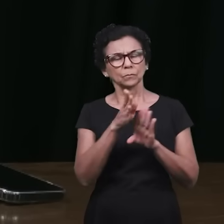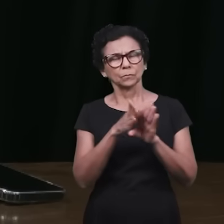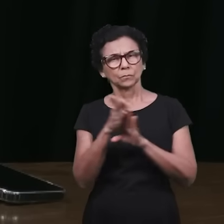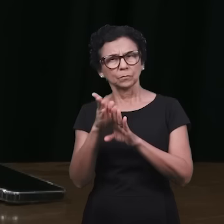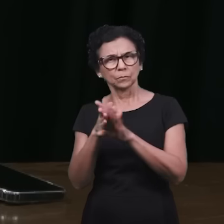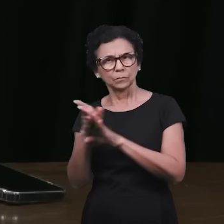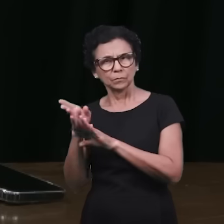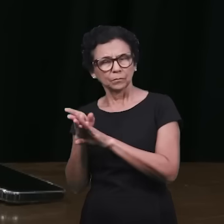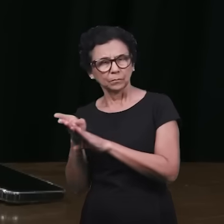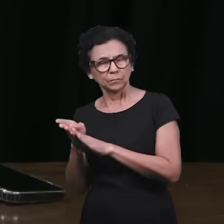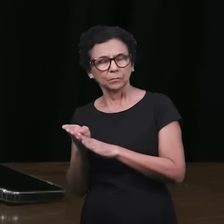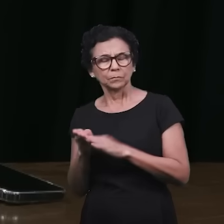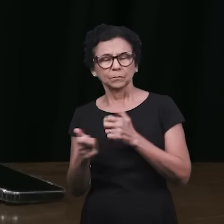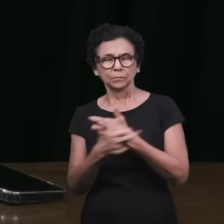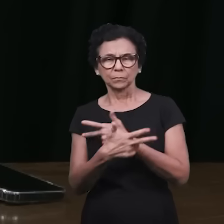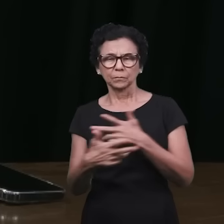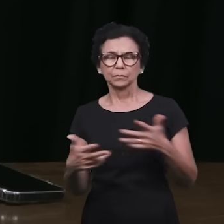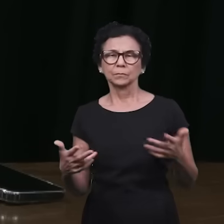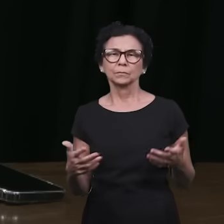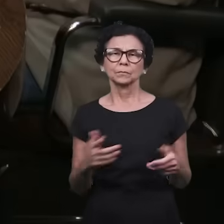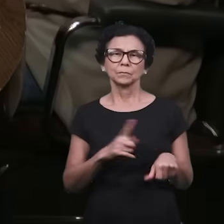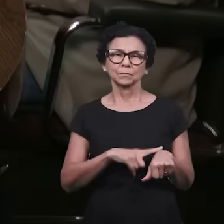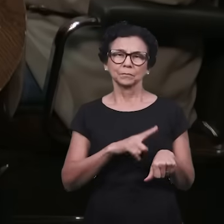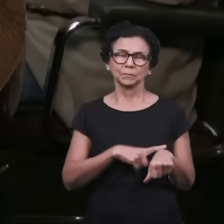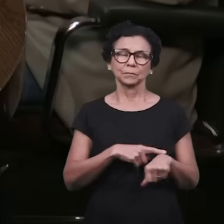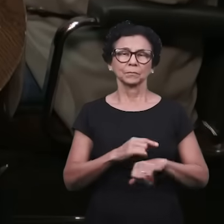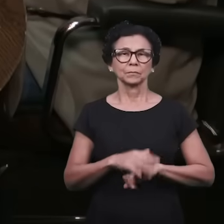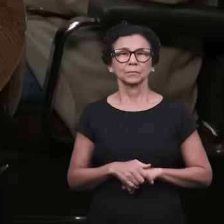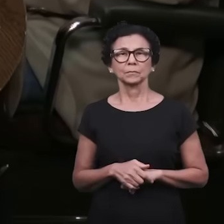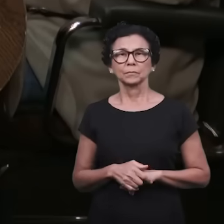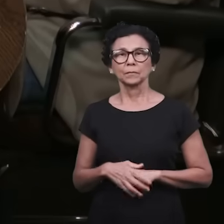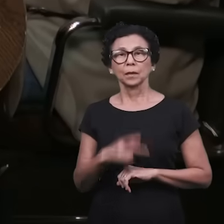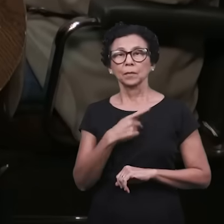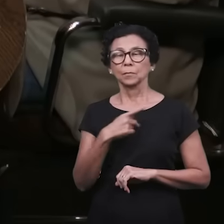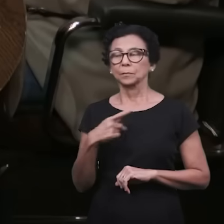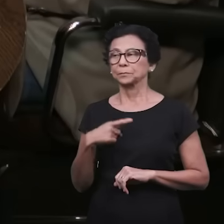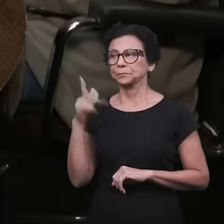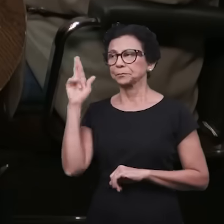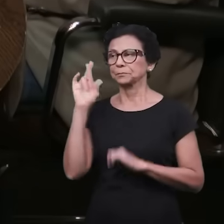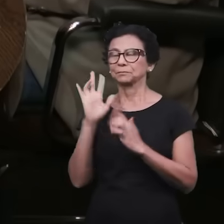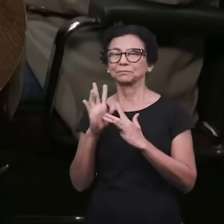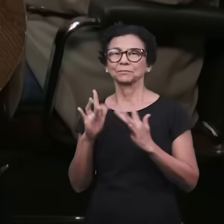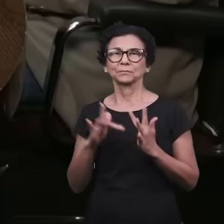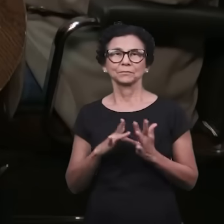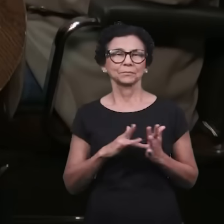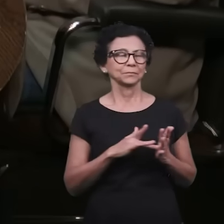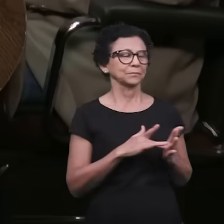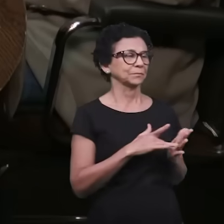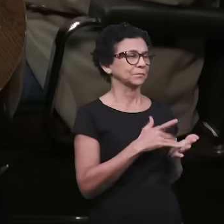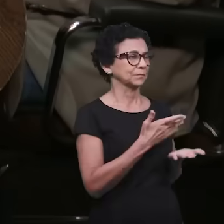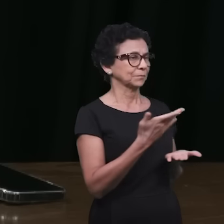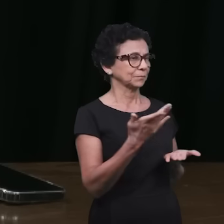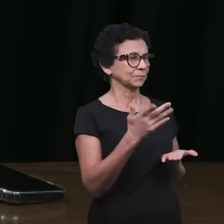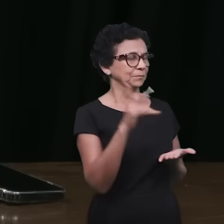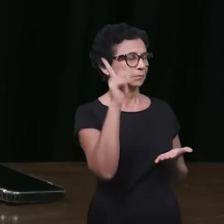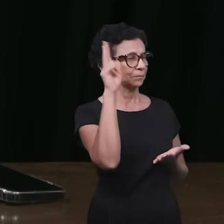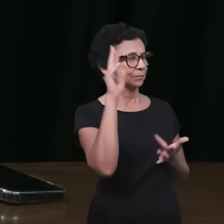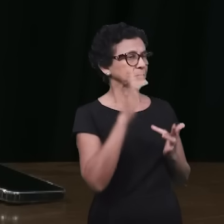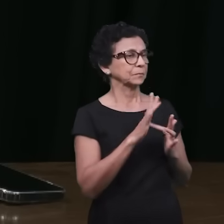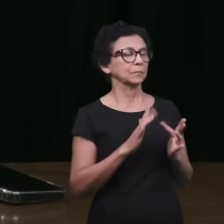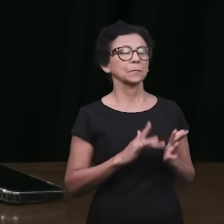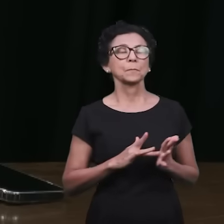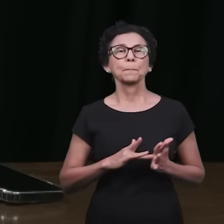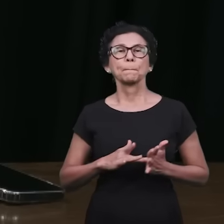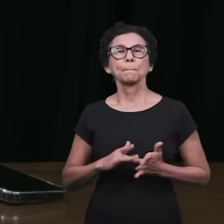palavra. Hoje nós estamos aqui com o pastor Monferrari. Pastor Monferrari, a paz do Senhor Jesus. A paz do Senhor, pastor Ronaldo, a paz do Senhor a todos. E hoje